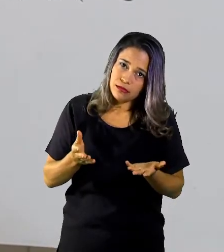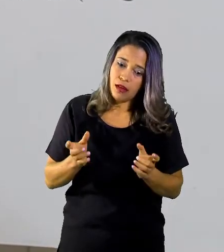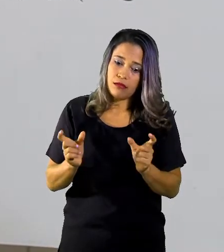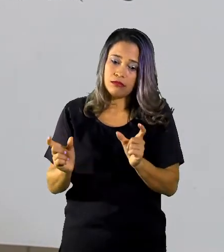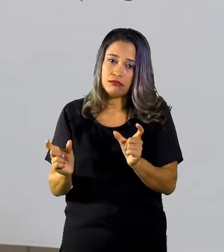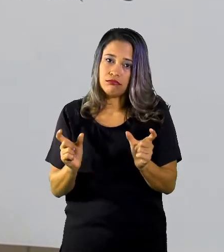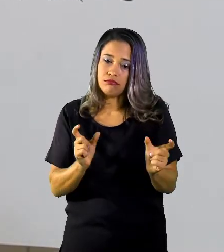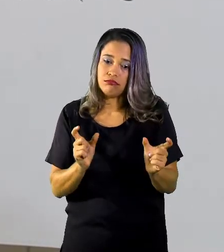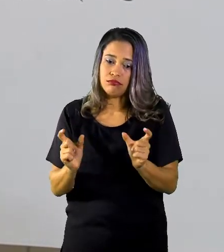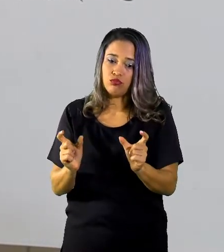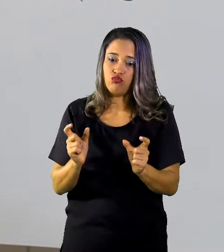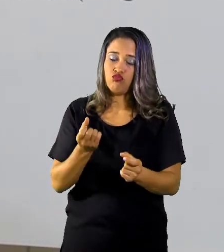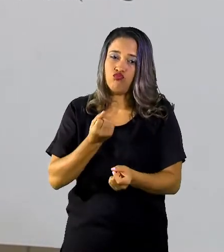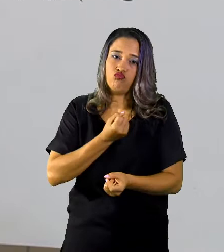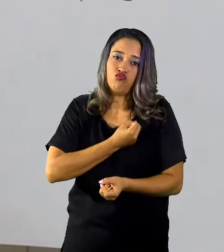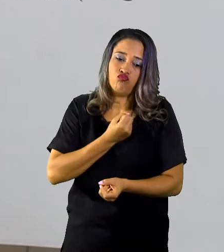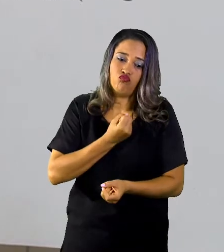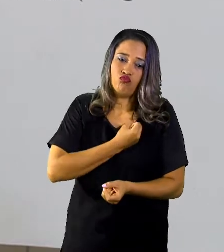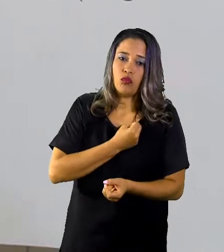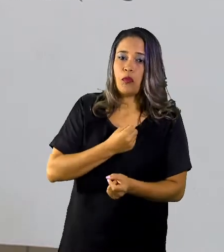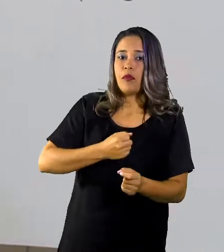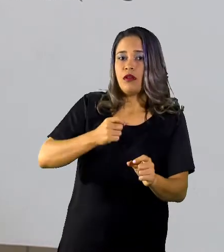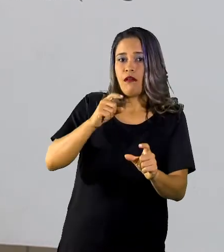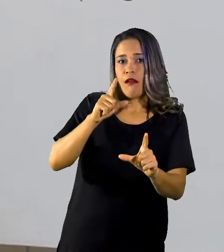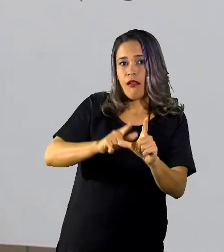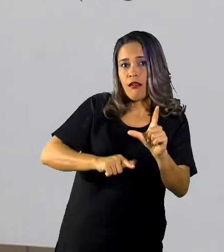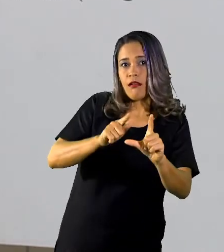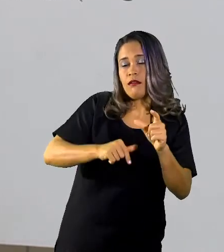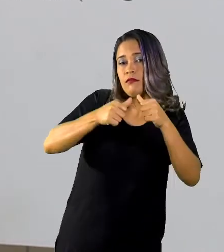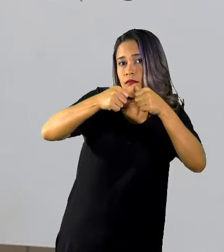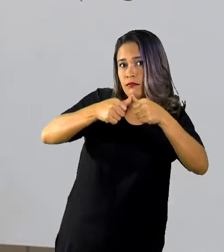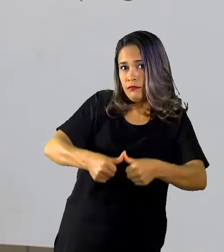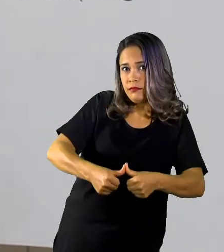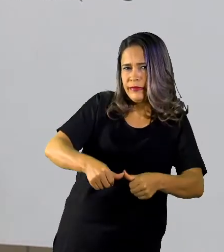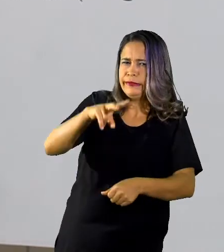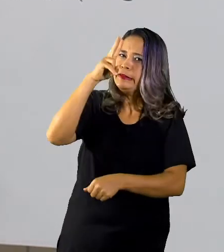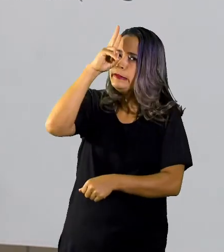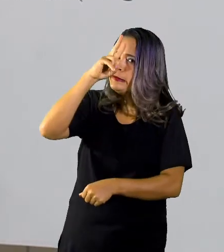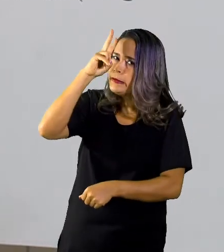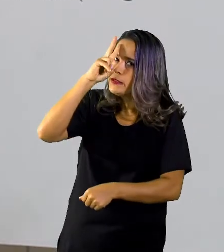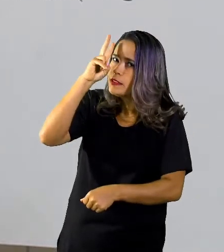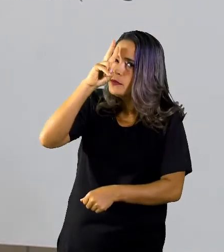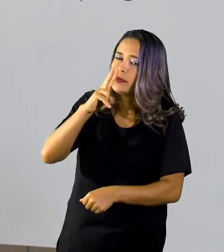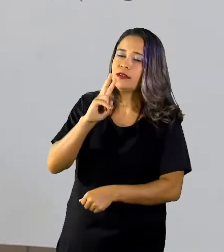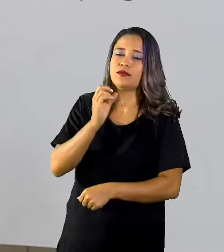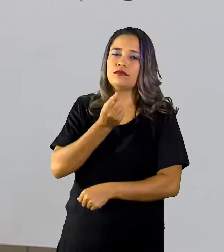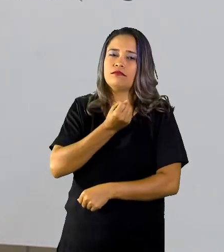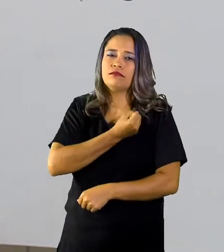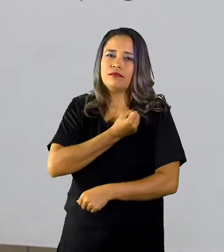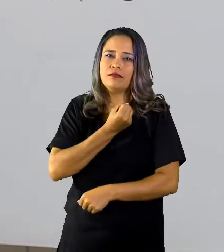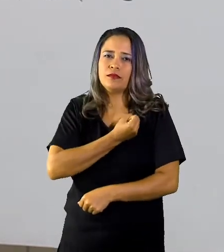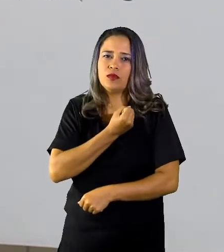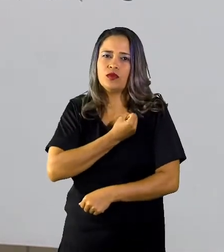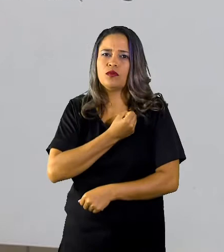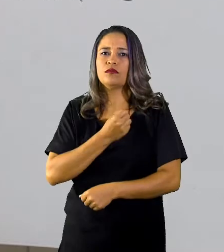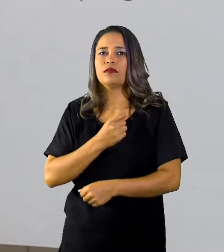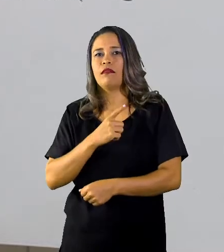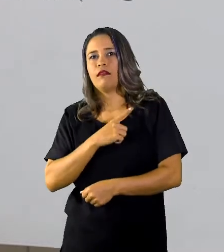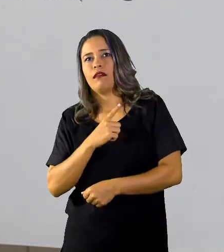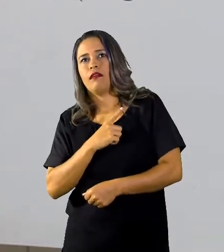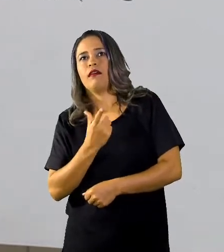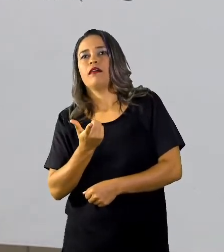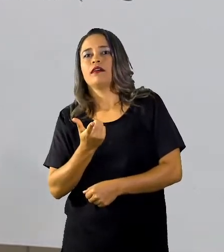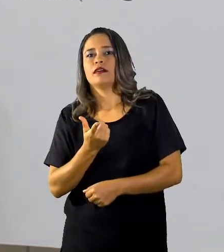coeficientes numéricos e conserva a parte literal. Lembrando que esses coeficientes numéricos são sempre aqueles correspondentes, ou seja, os